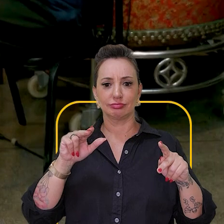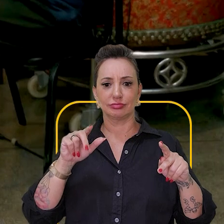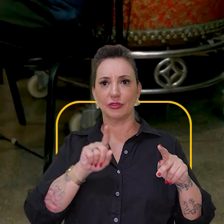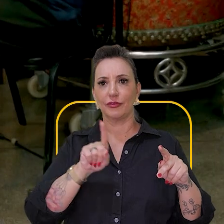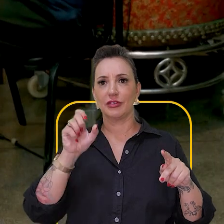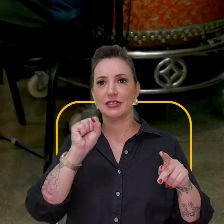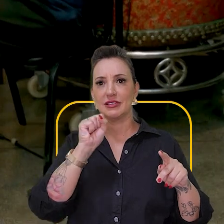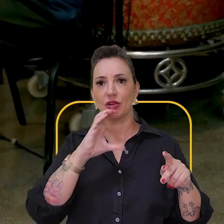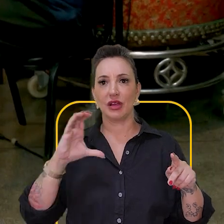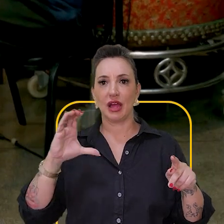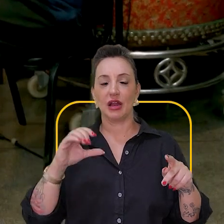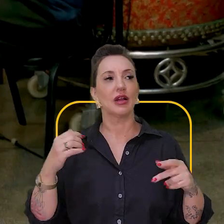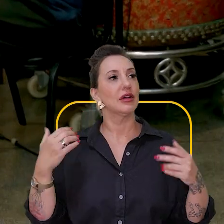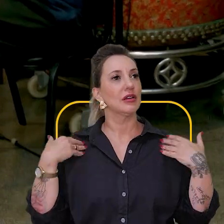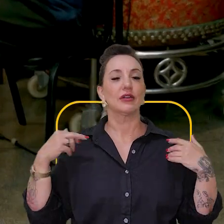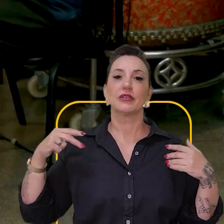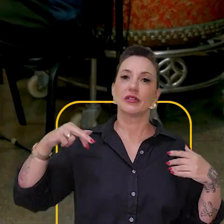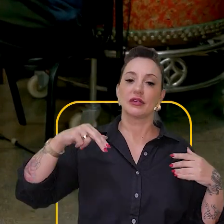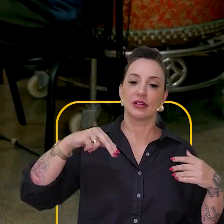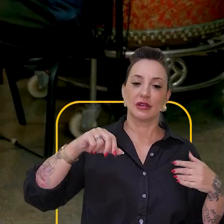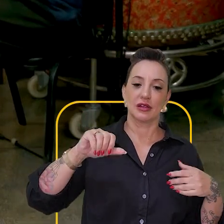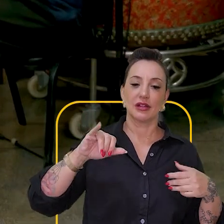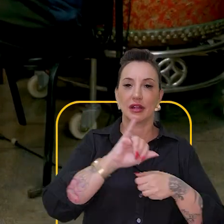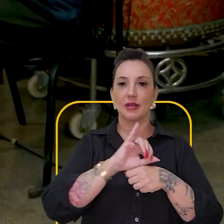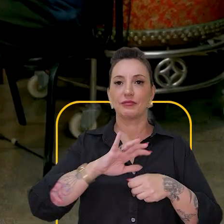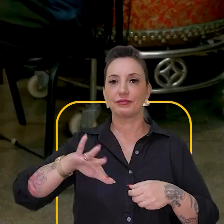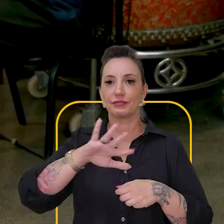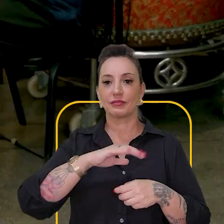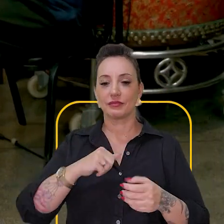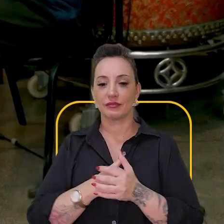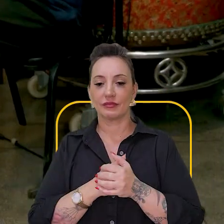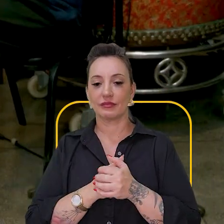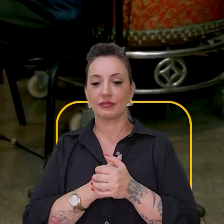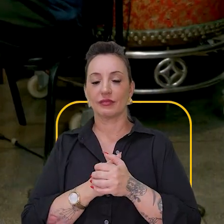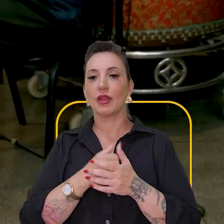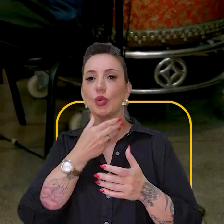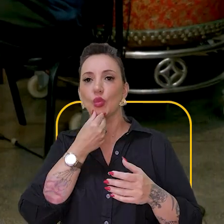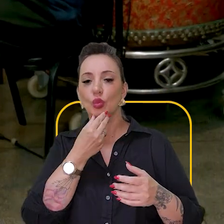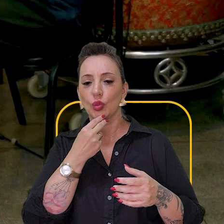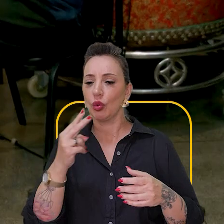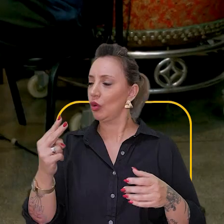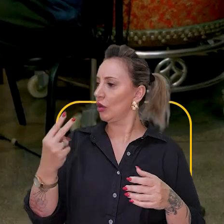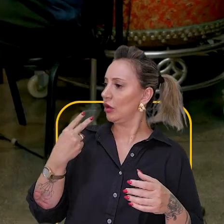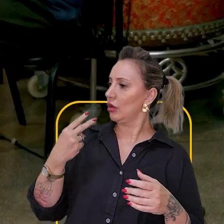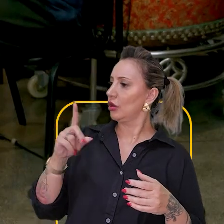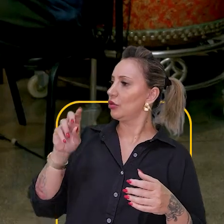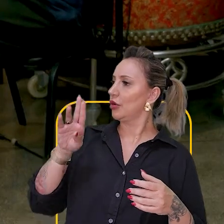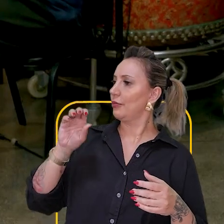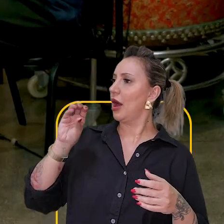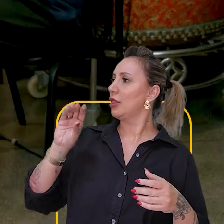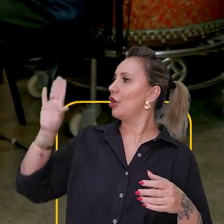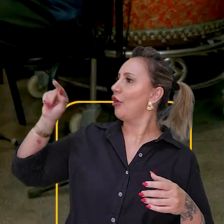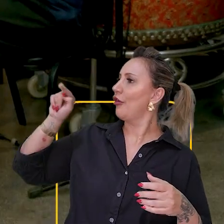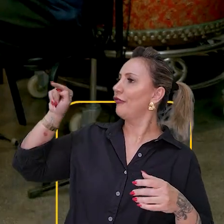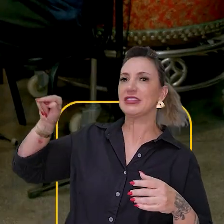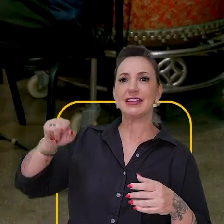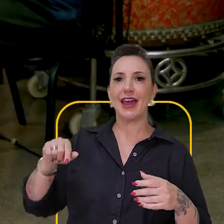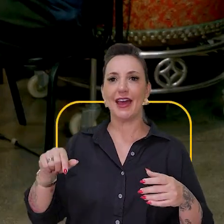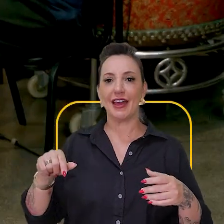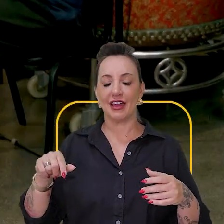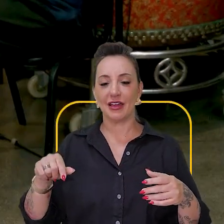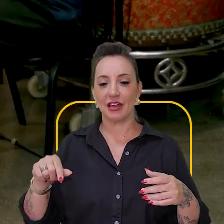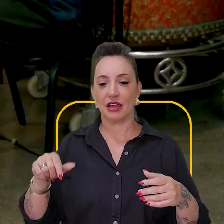vez na minha vida que eu fui para São Carlos aí eu tô passando tinha uma ilha e um rapaz olhou e falou assim durbano Durban é